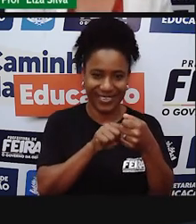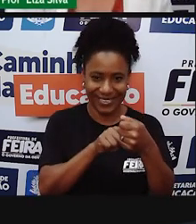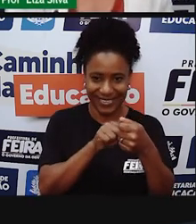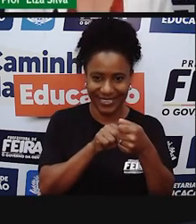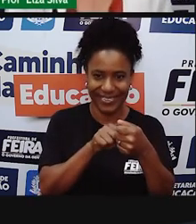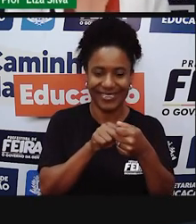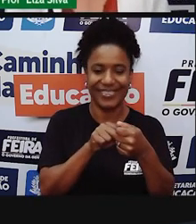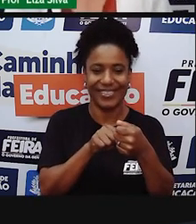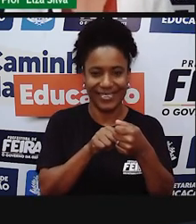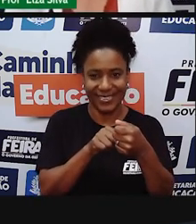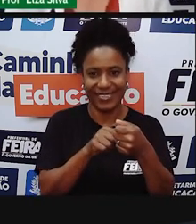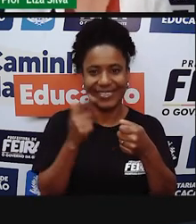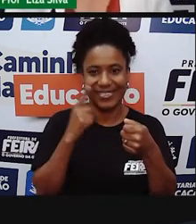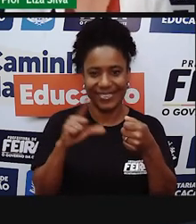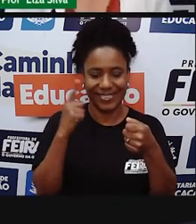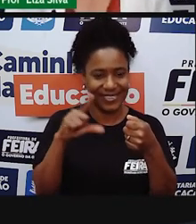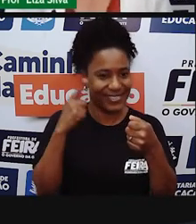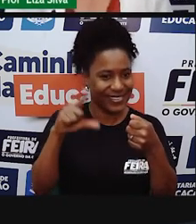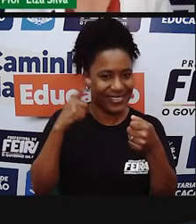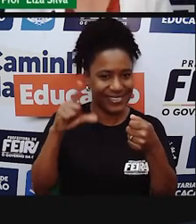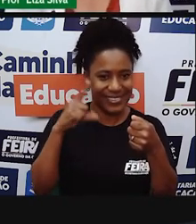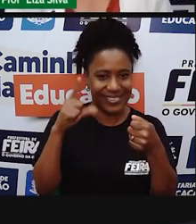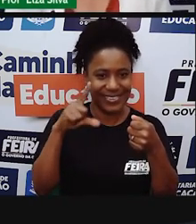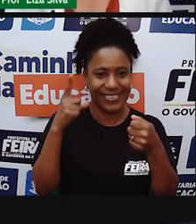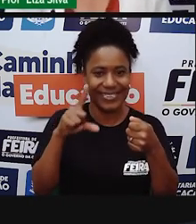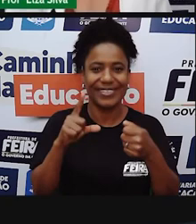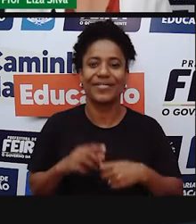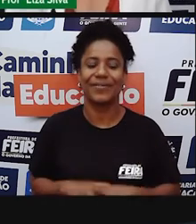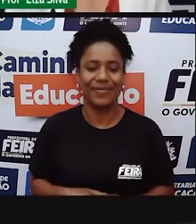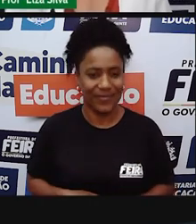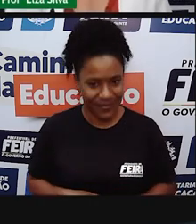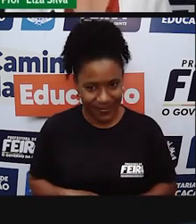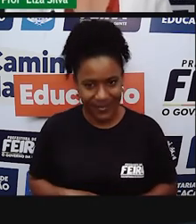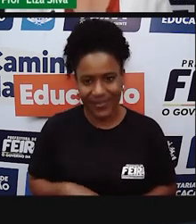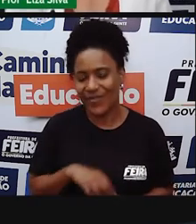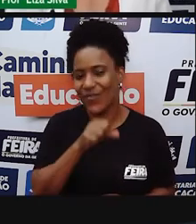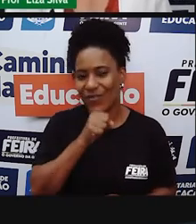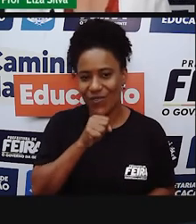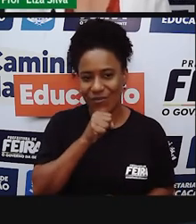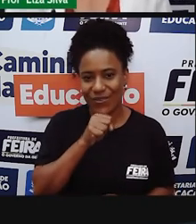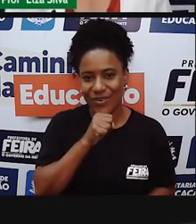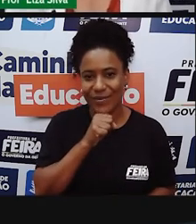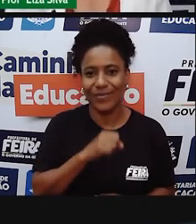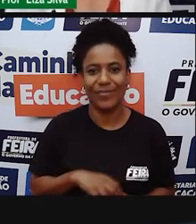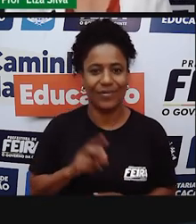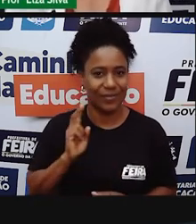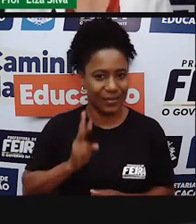grandfather. Ele é meu avô. Ok. Number two.